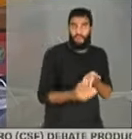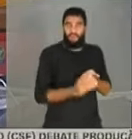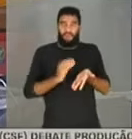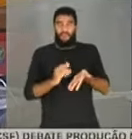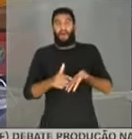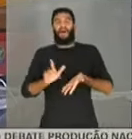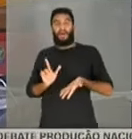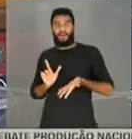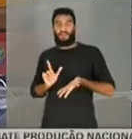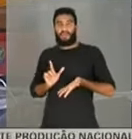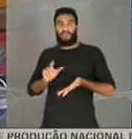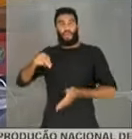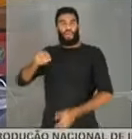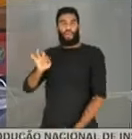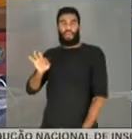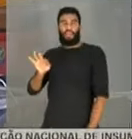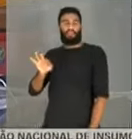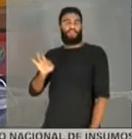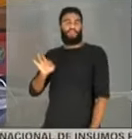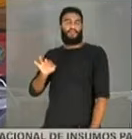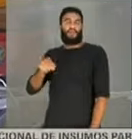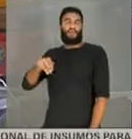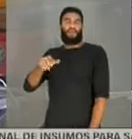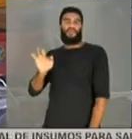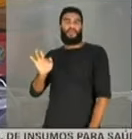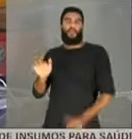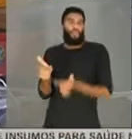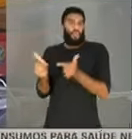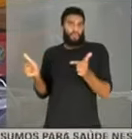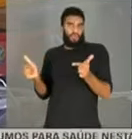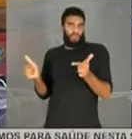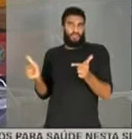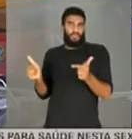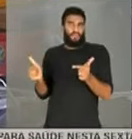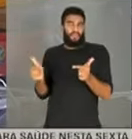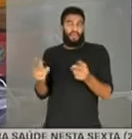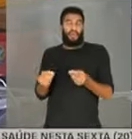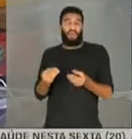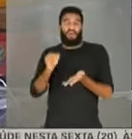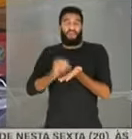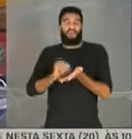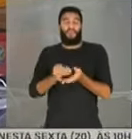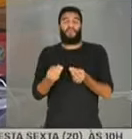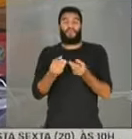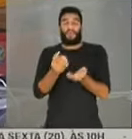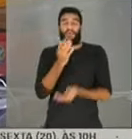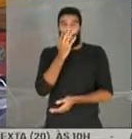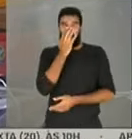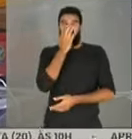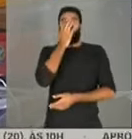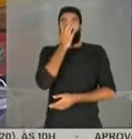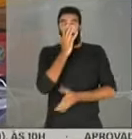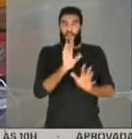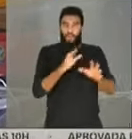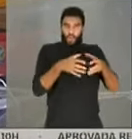e não entregou 300 respiradores adquiridos pelo consórcio